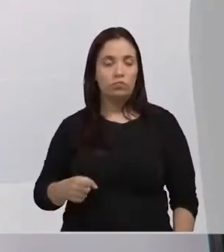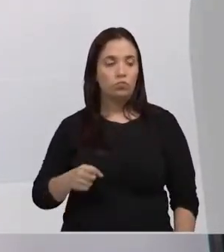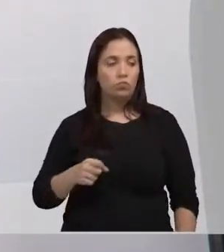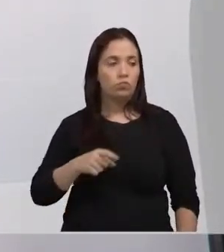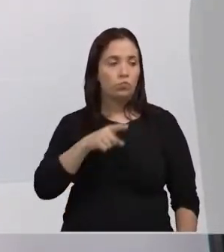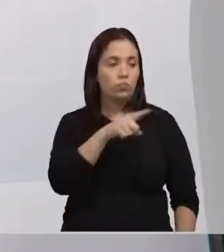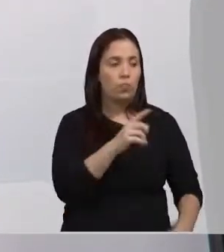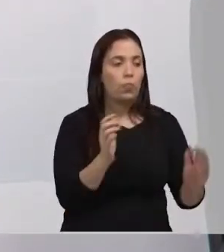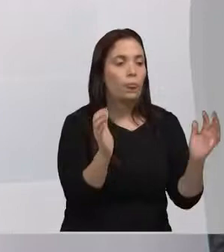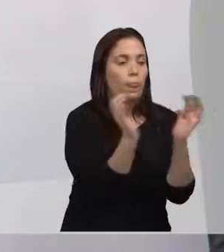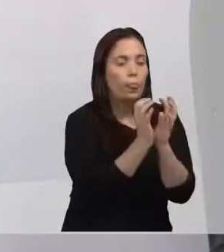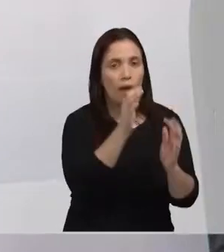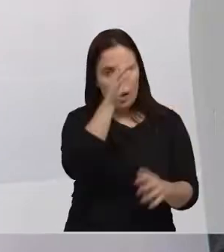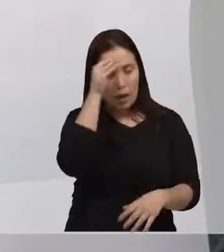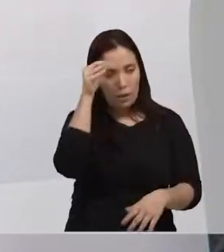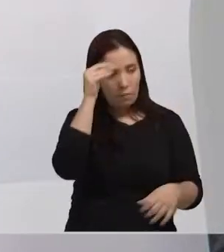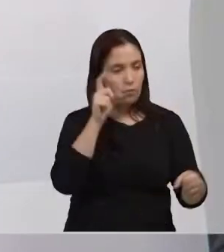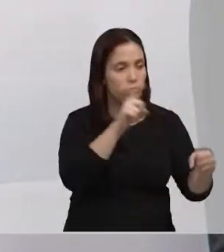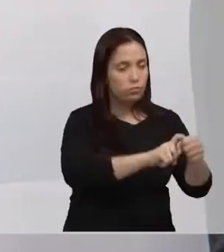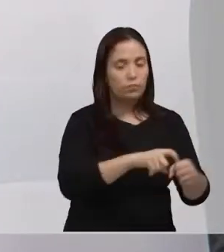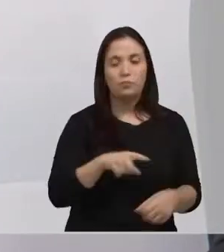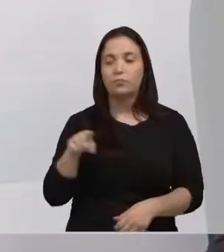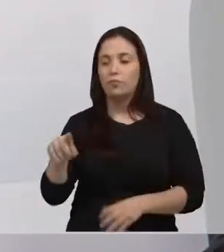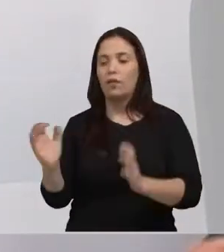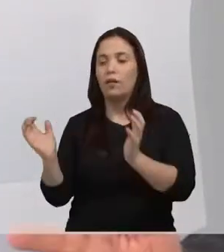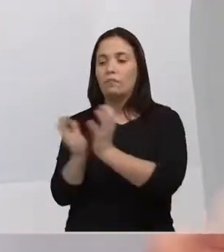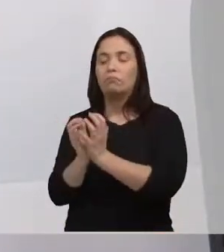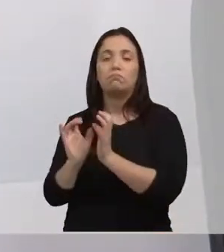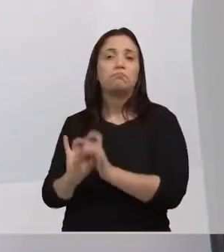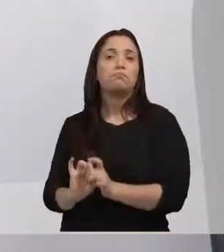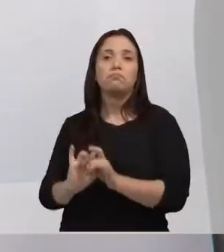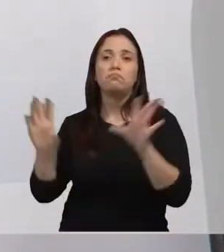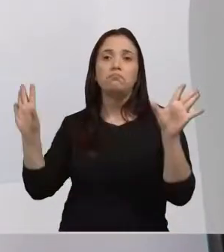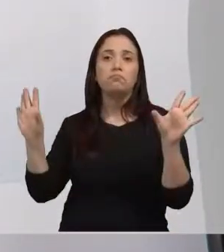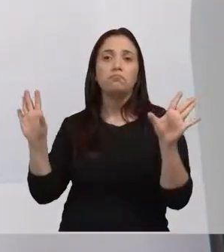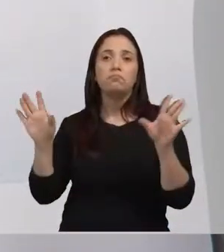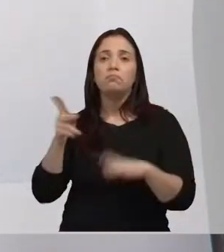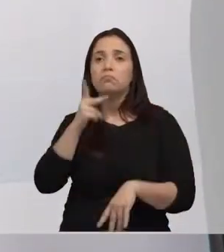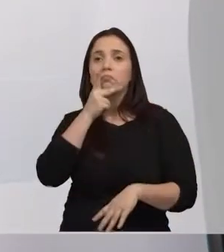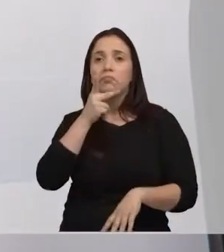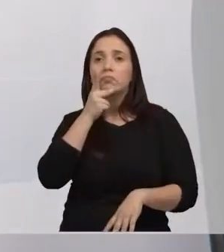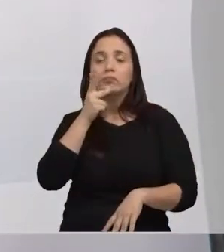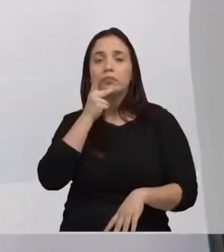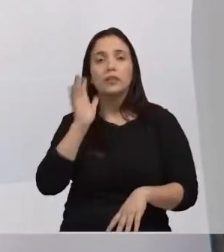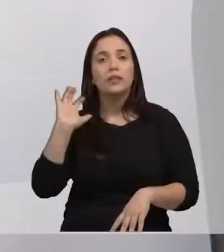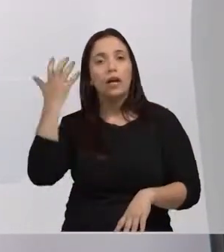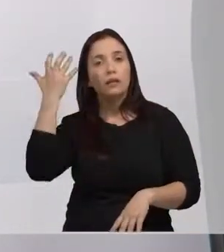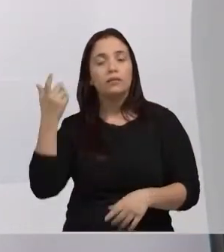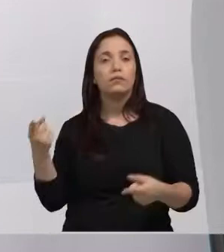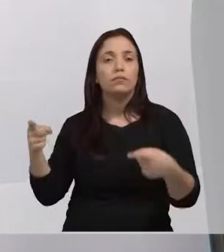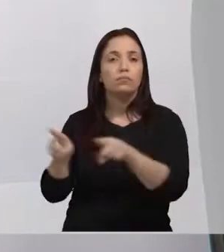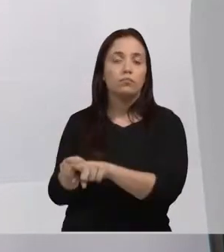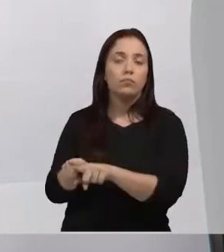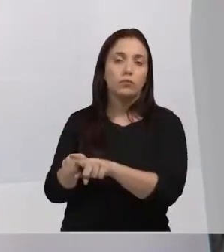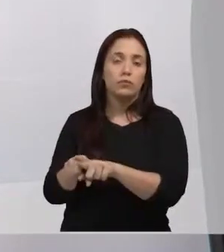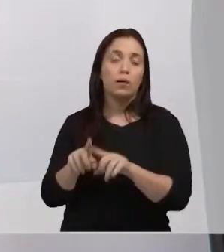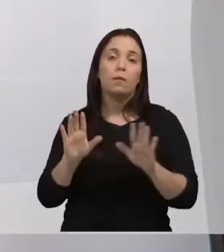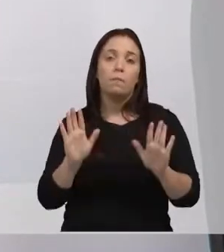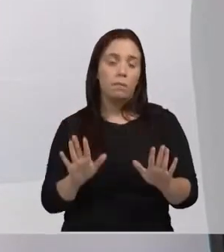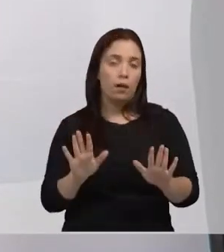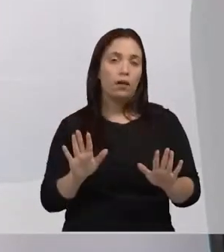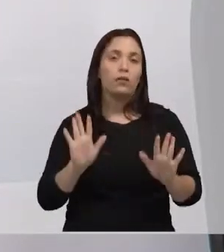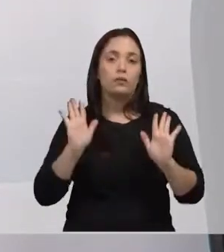apoiando diretamente Camilo e a outra deixando aberto a esses partidos decidir se vão ou não vão apoiar Camilo, mas